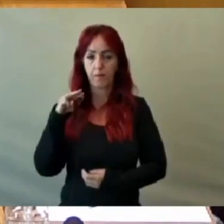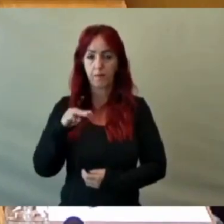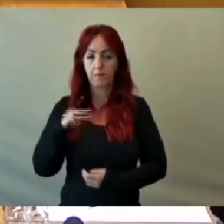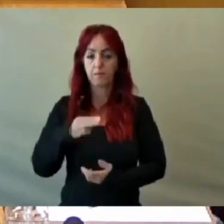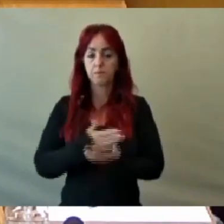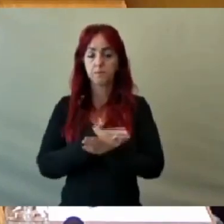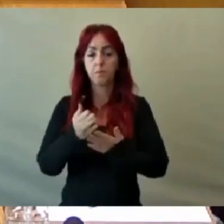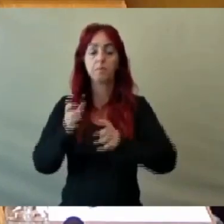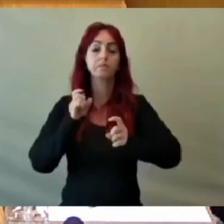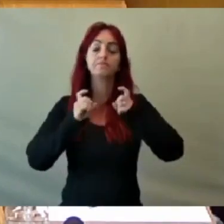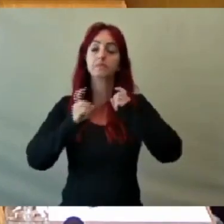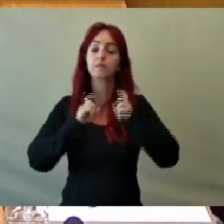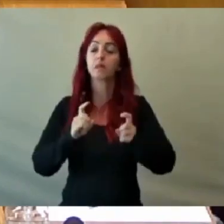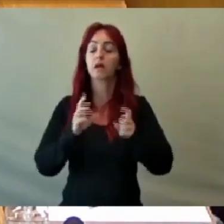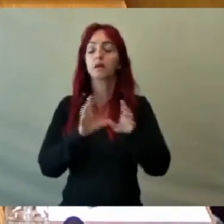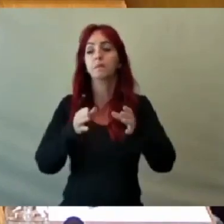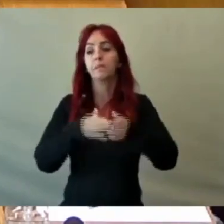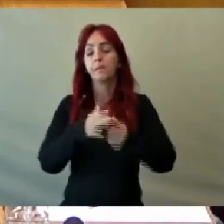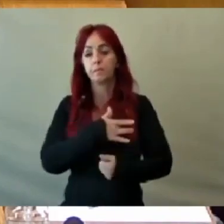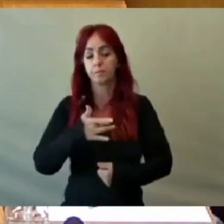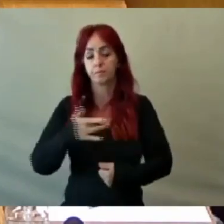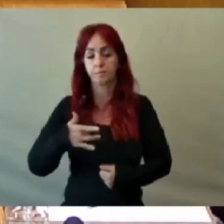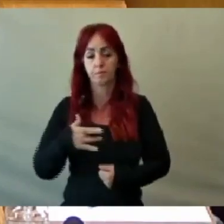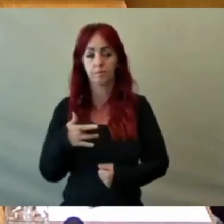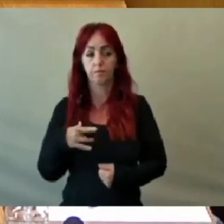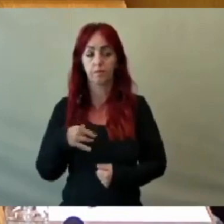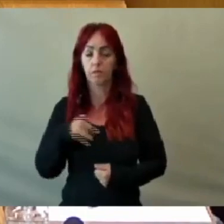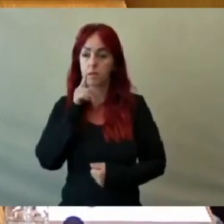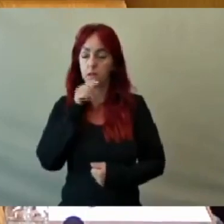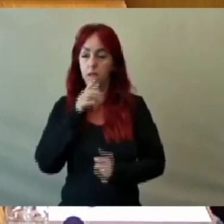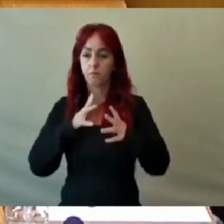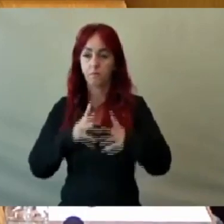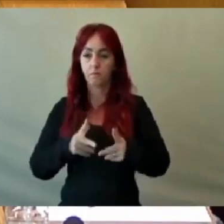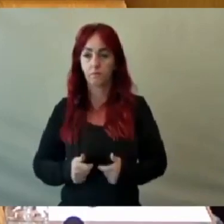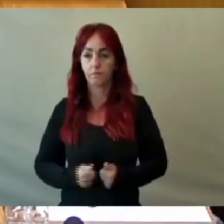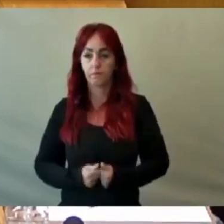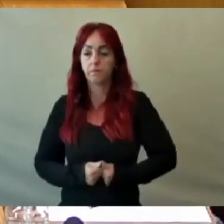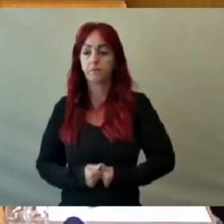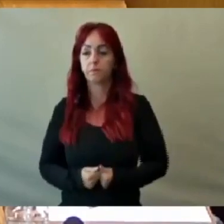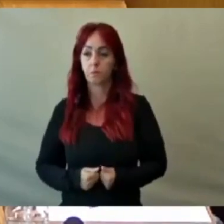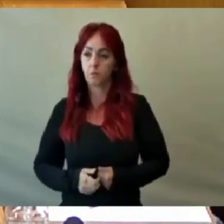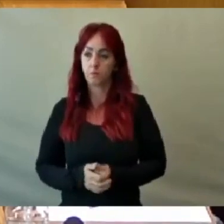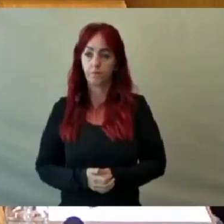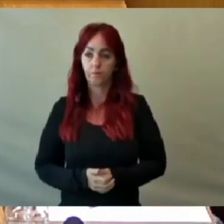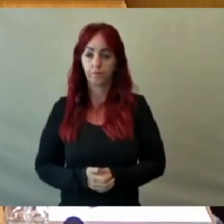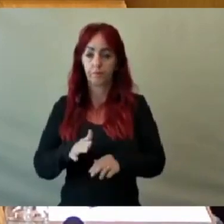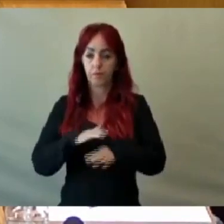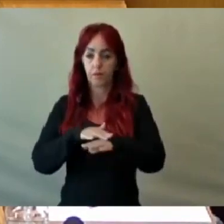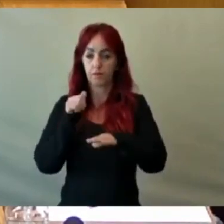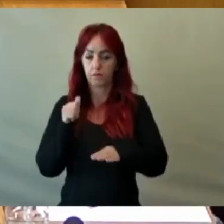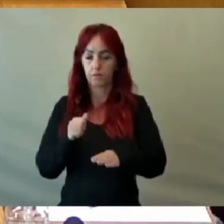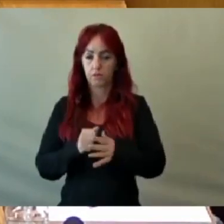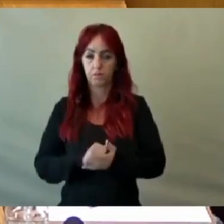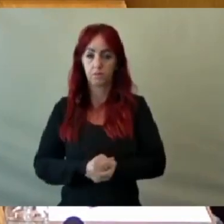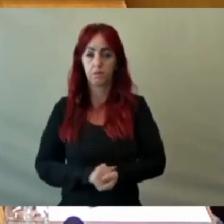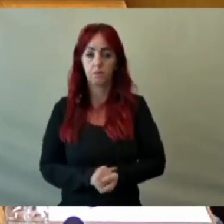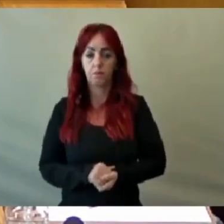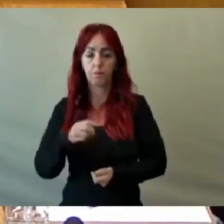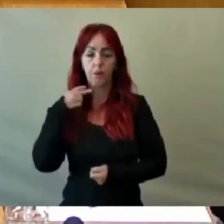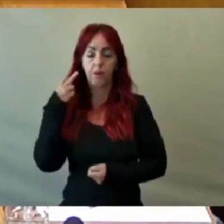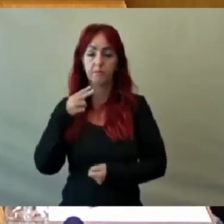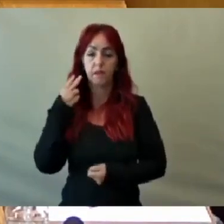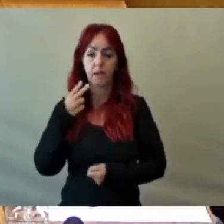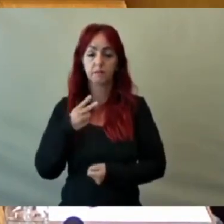e saneamento Décima quarta. Eu vou fazer uma chamada aqui. Vamos lá. Vereador doutor Célio Frois.